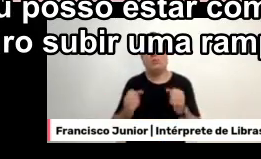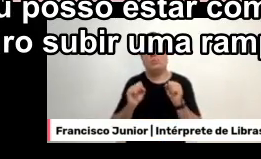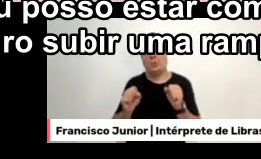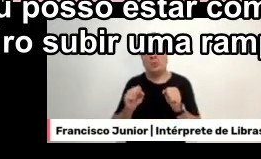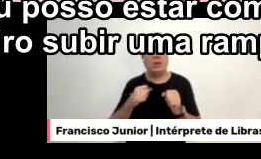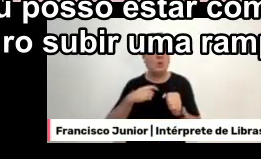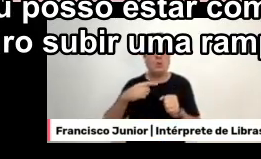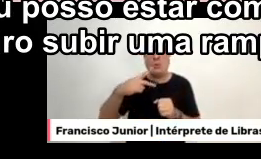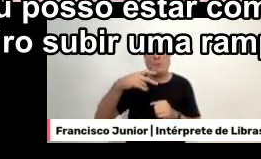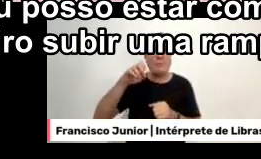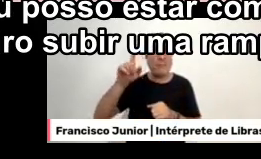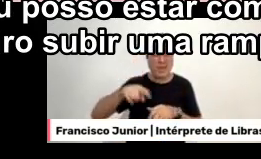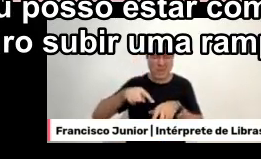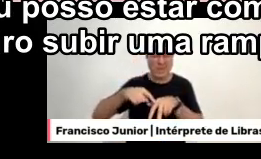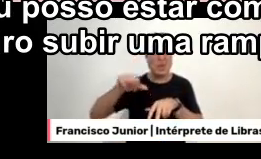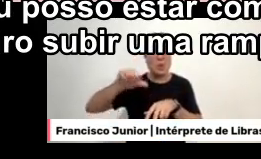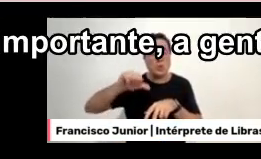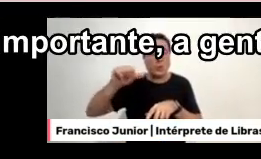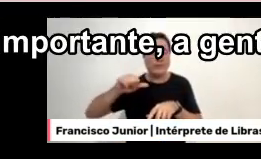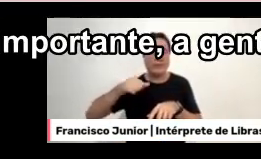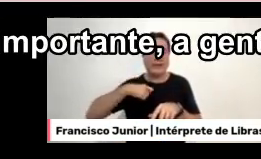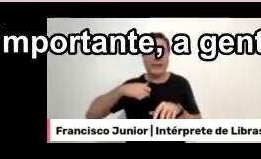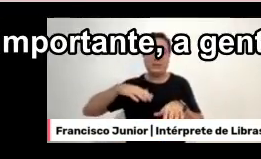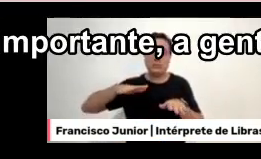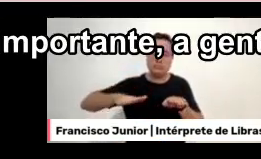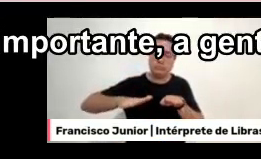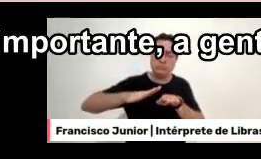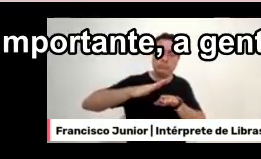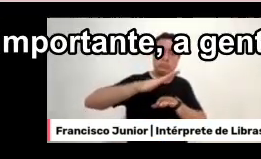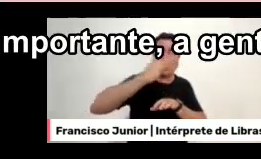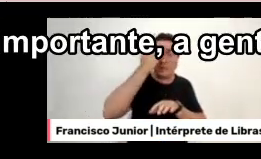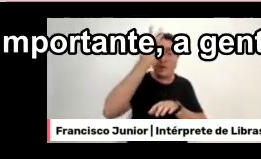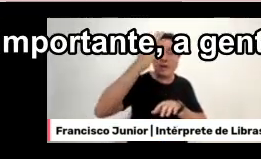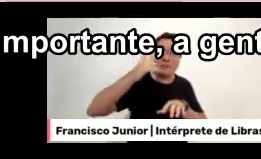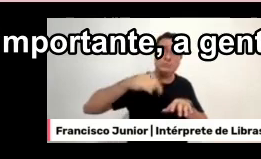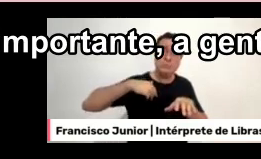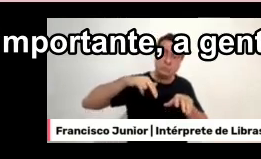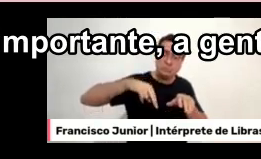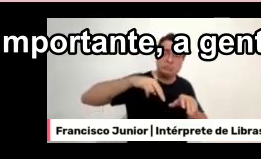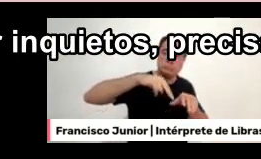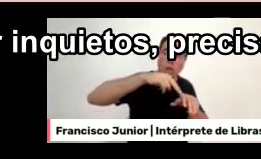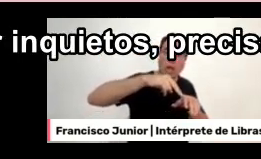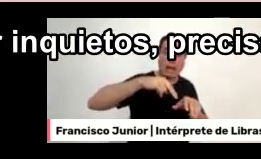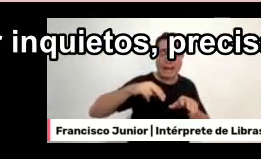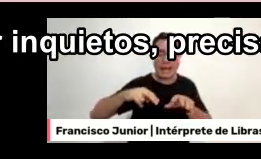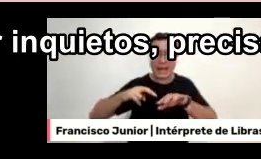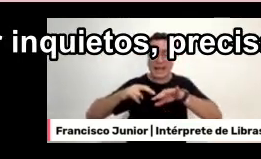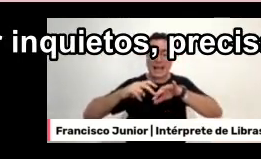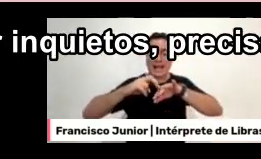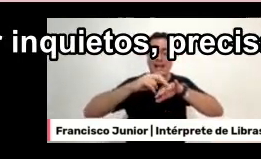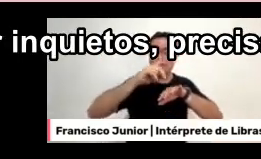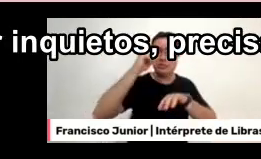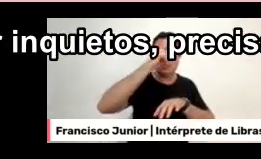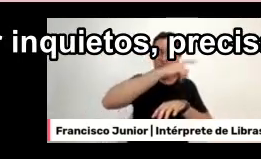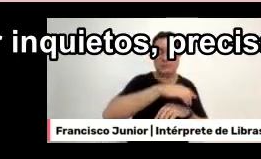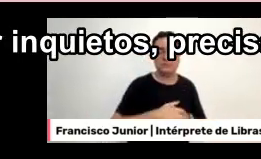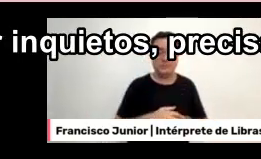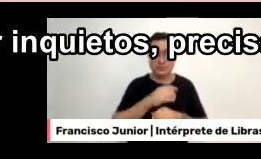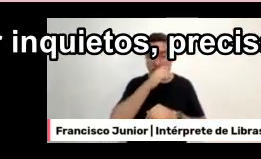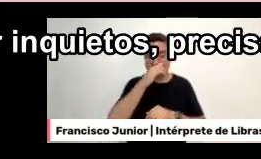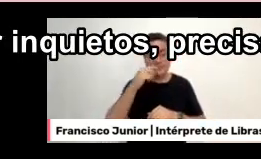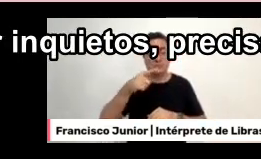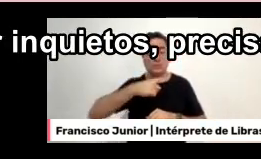machucado e eu prefiro subir uma rampa do que uma escada, né? Isso é muito importante, a gente tem que sempre lembrar disso. Precisamos ser